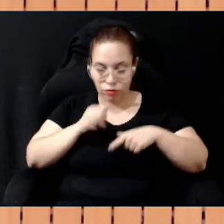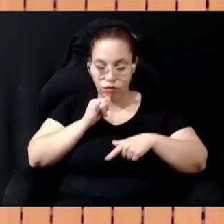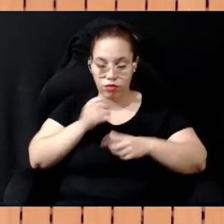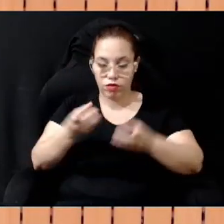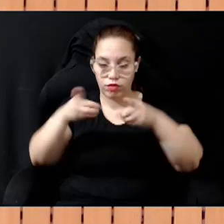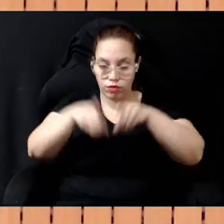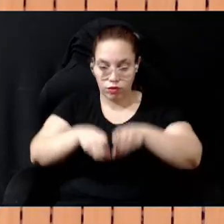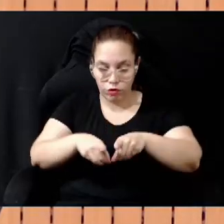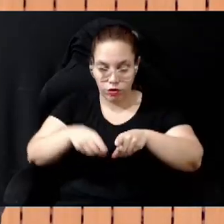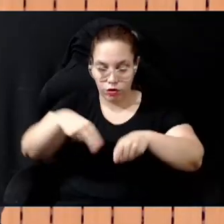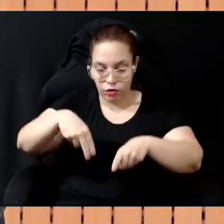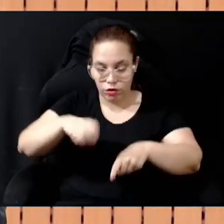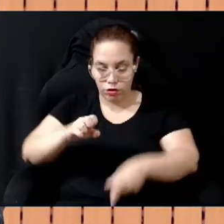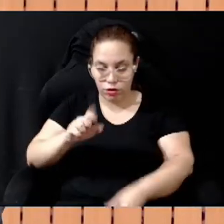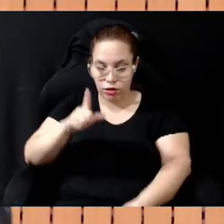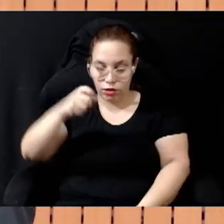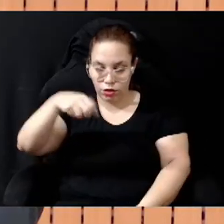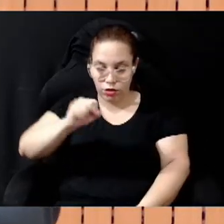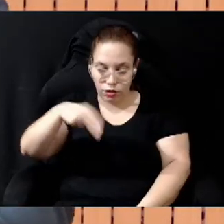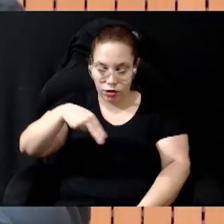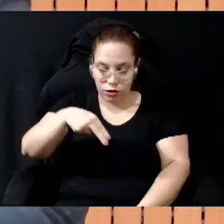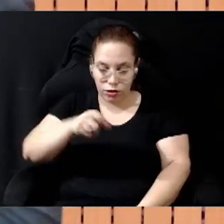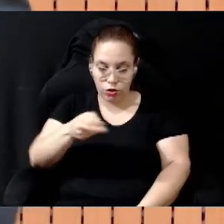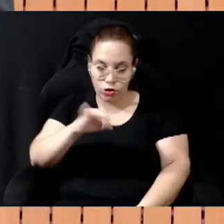Santini Júnior a José Lafani Júnior.